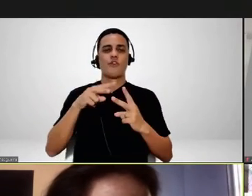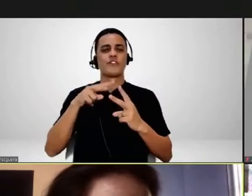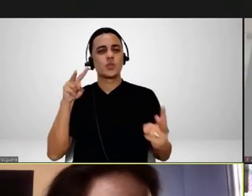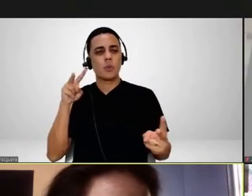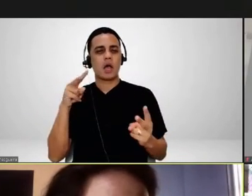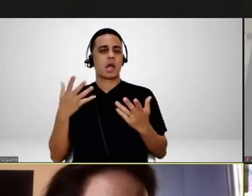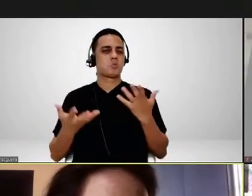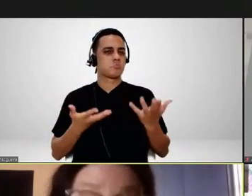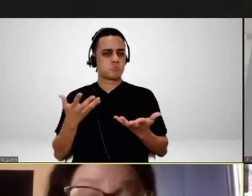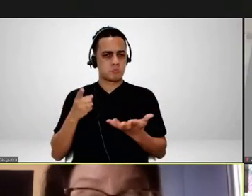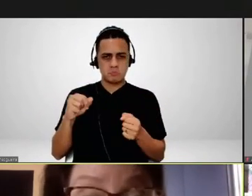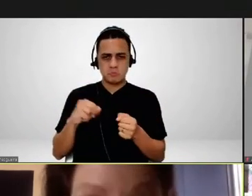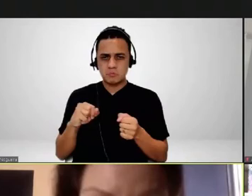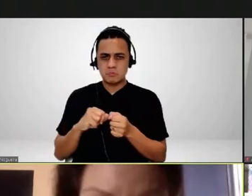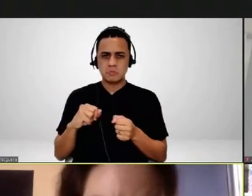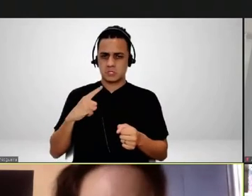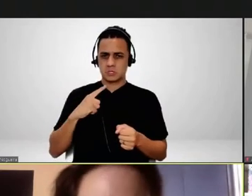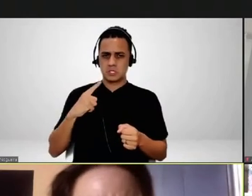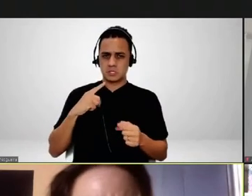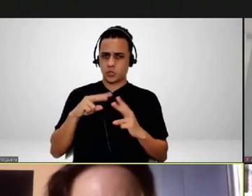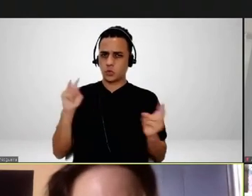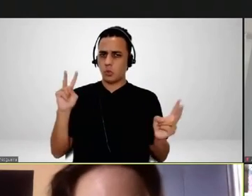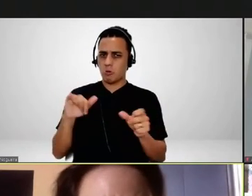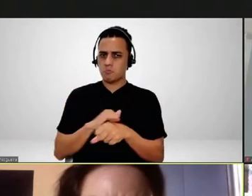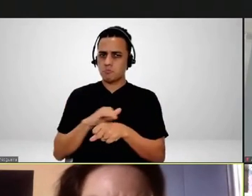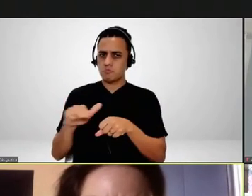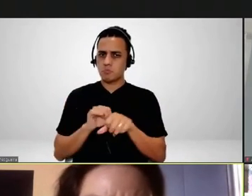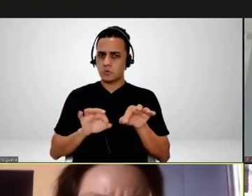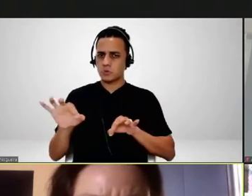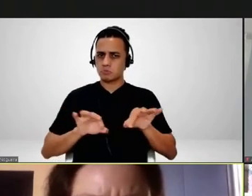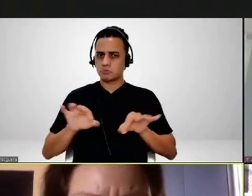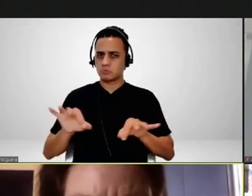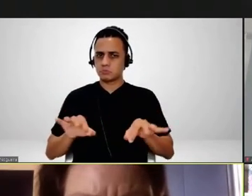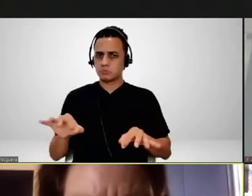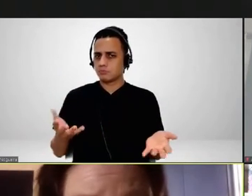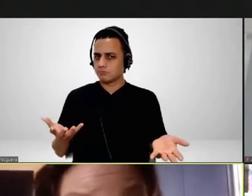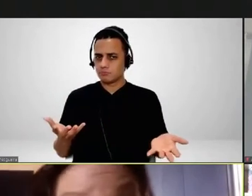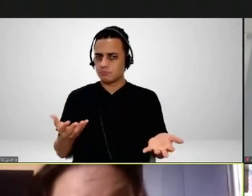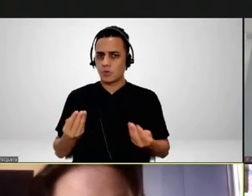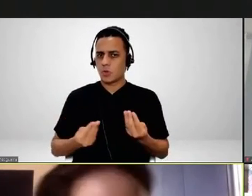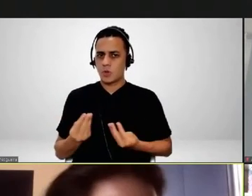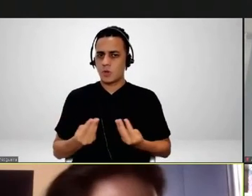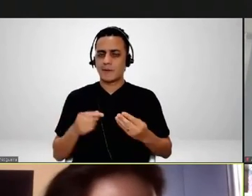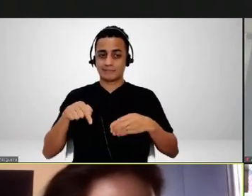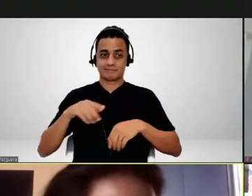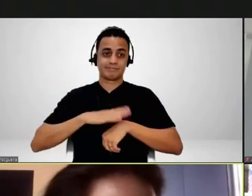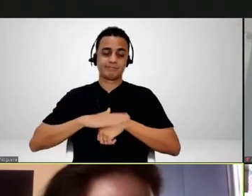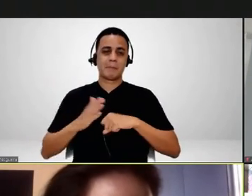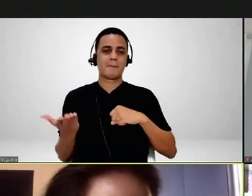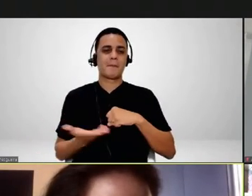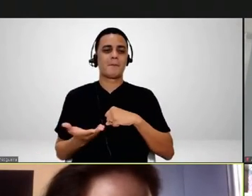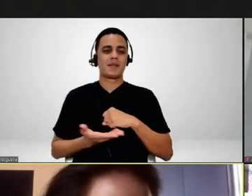tipo, alguma modalidade virtual vocês estão atuando dessa maneira, né, nesse tempo que nós estamos